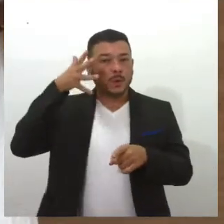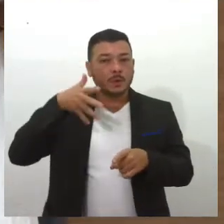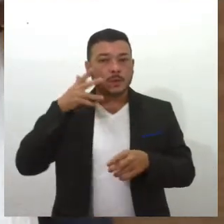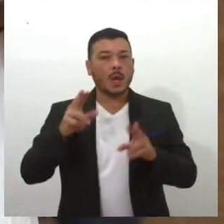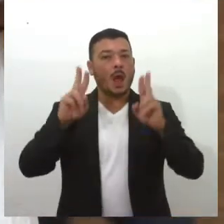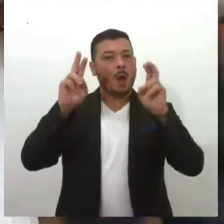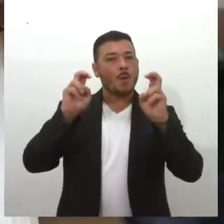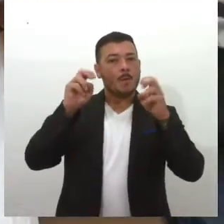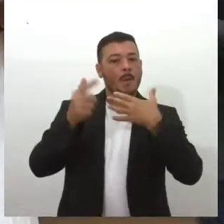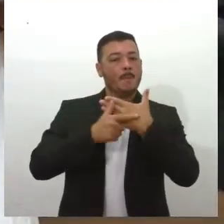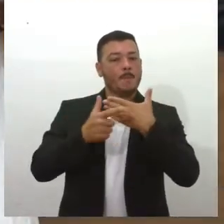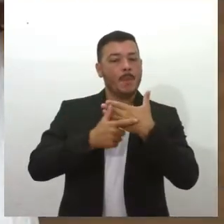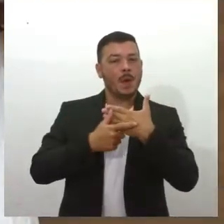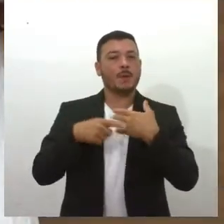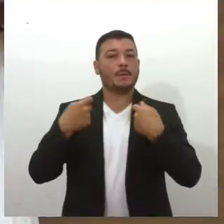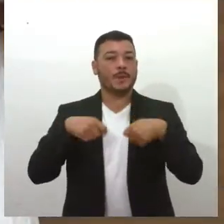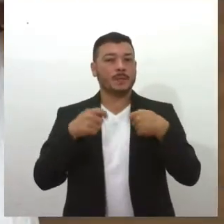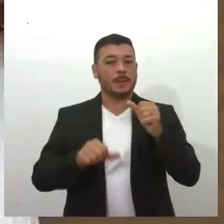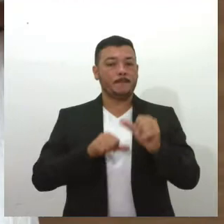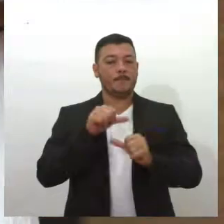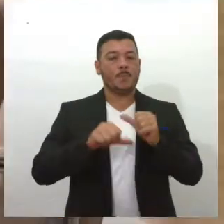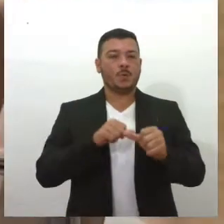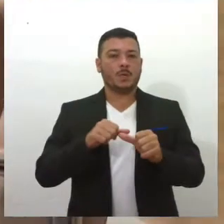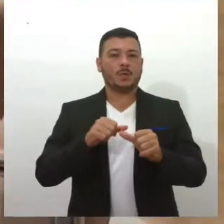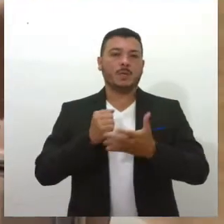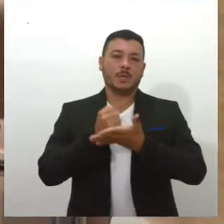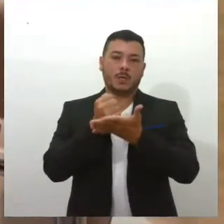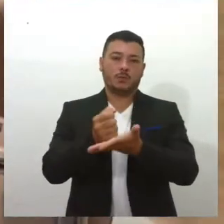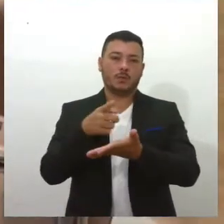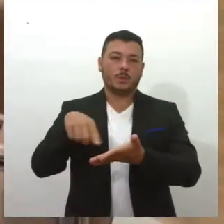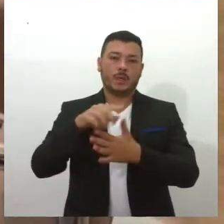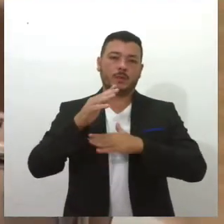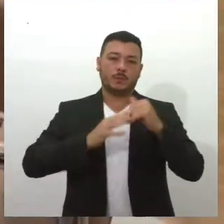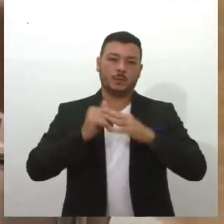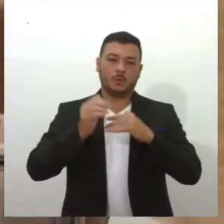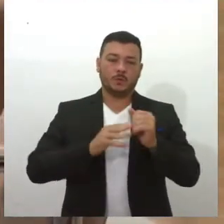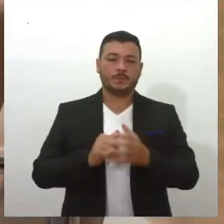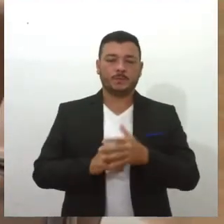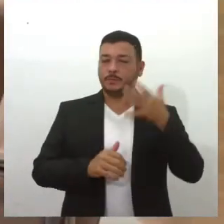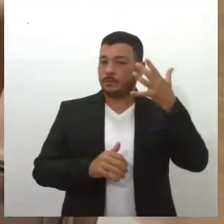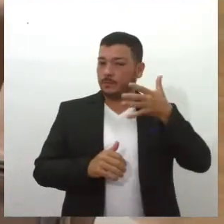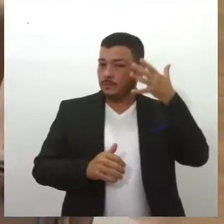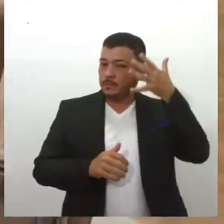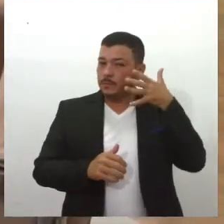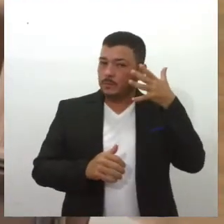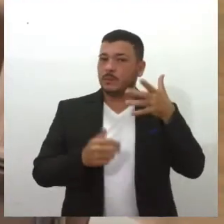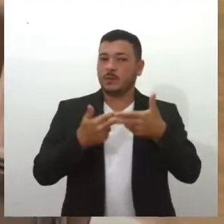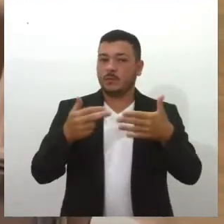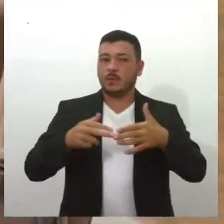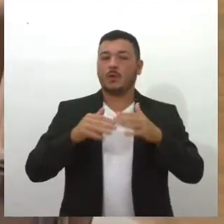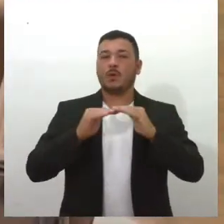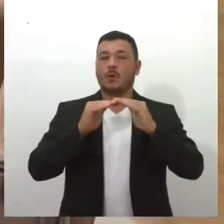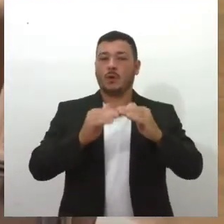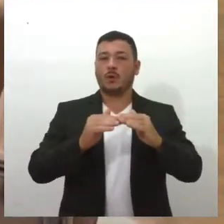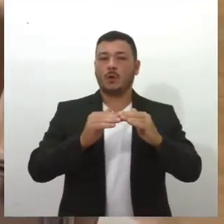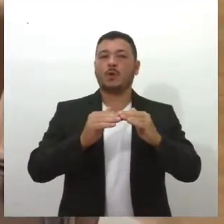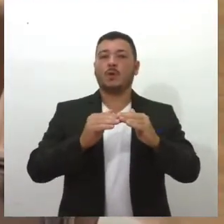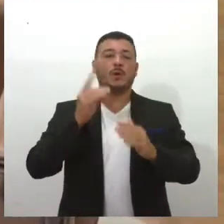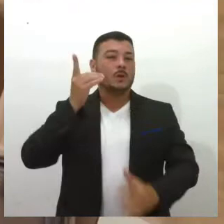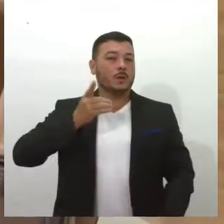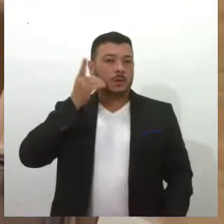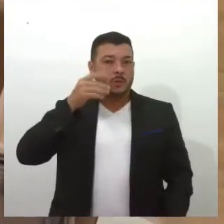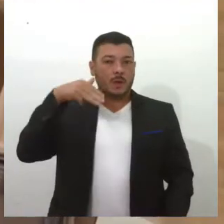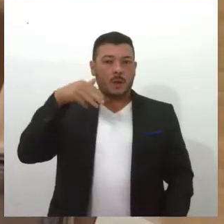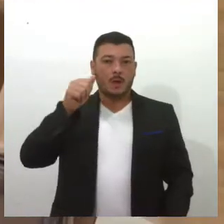função e a necessidade de melhorias dos profissionais. A palestra é resultado de requerimento apresentado pela deputada estadual